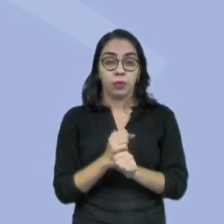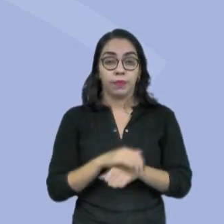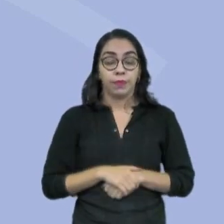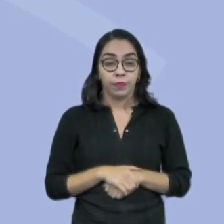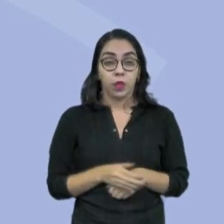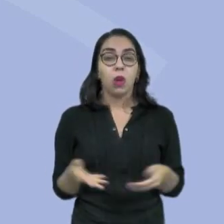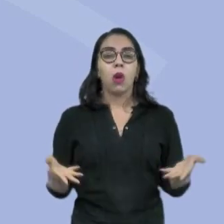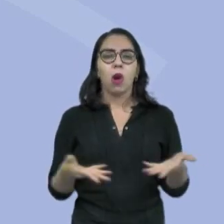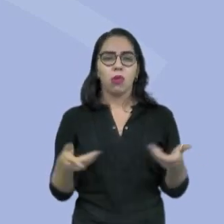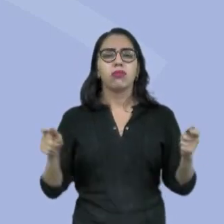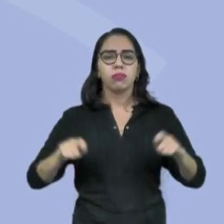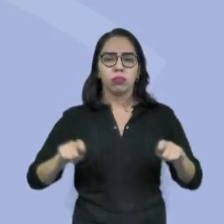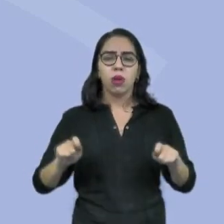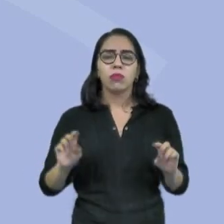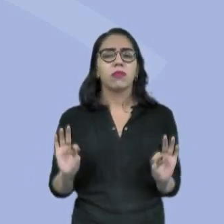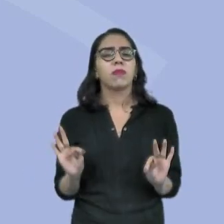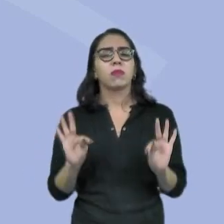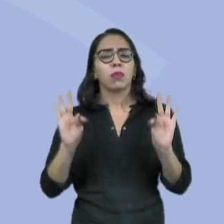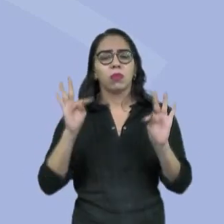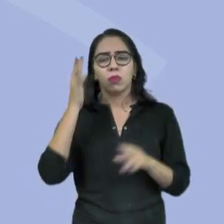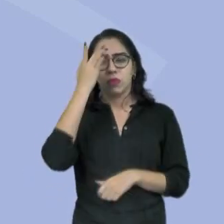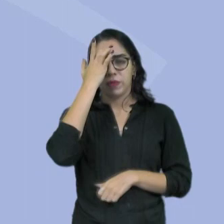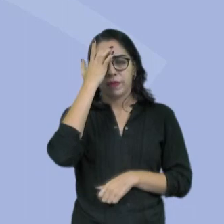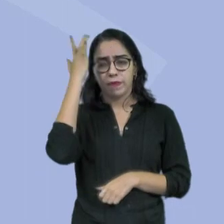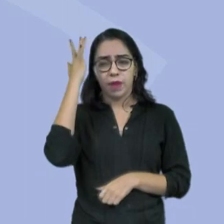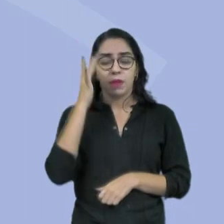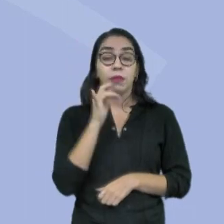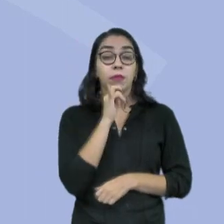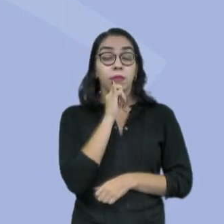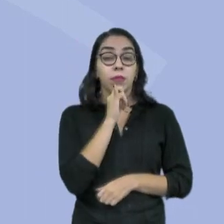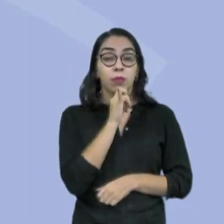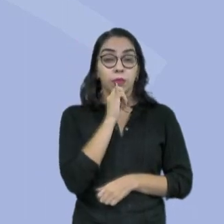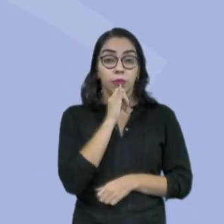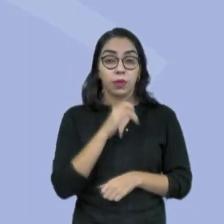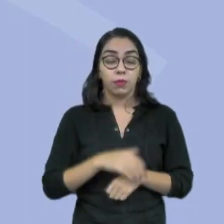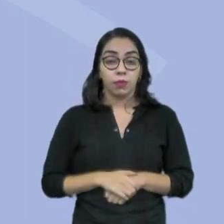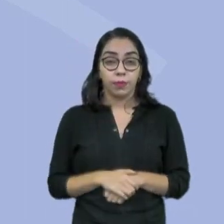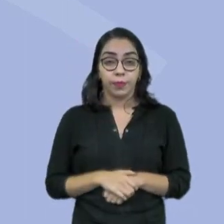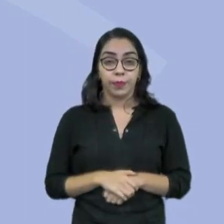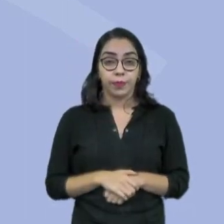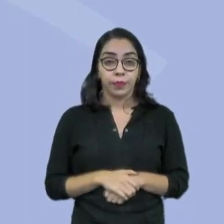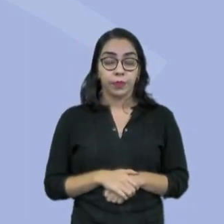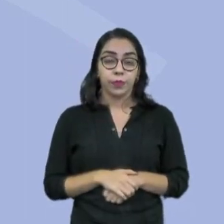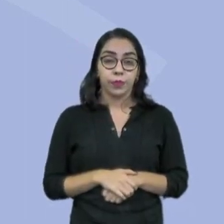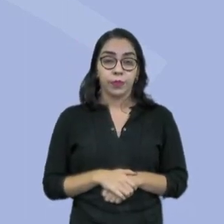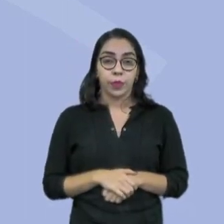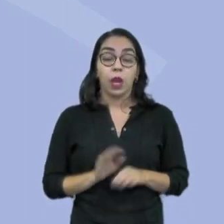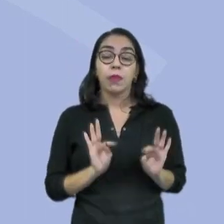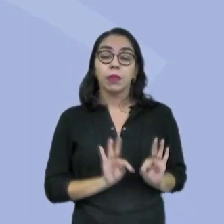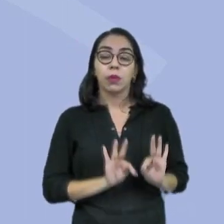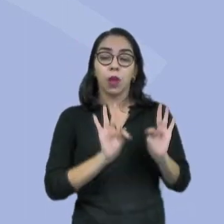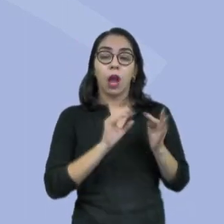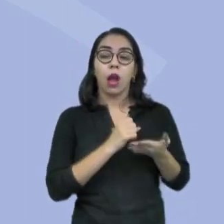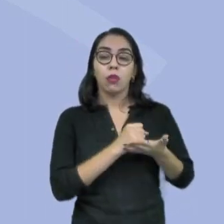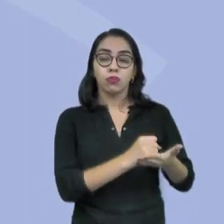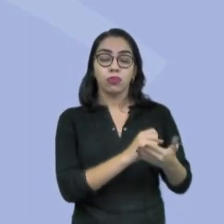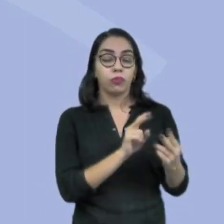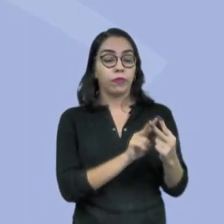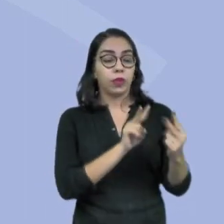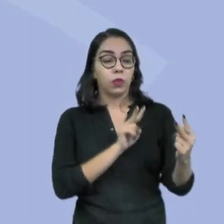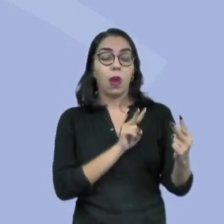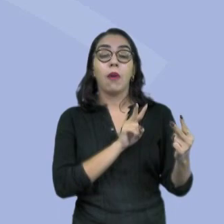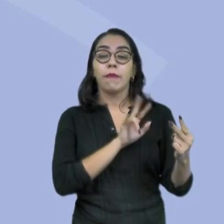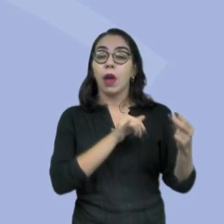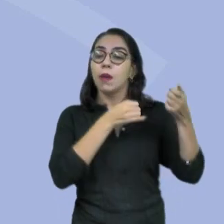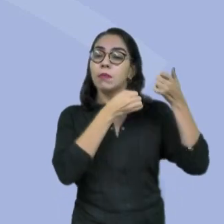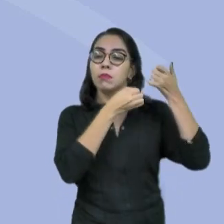mecanismos tecnológicos de maneira fácil como por exemplo um assistente virtual e no que diz respeito ao áudio para ler